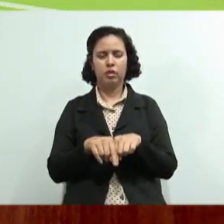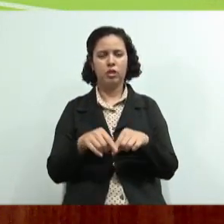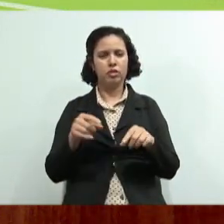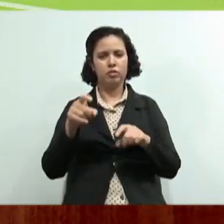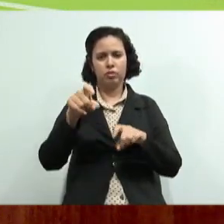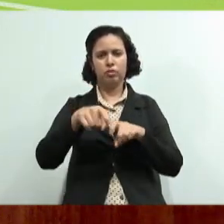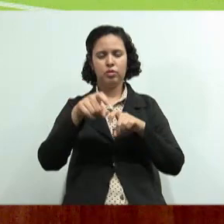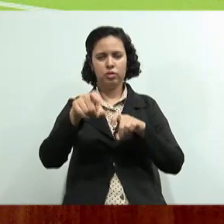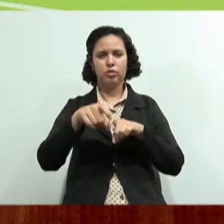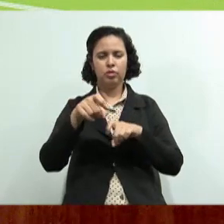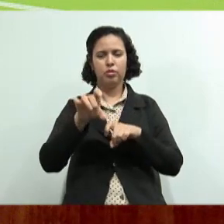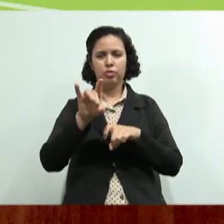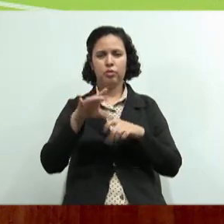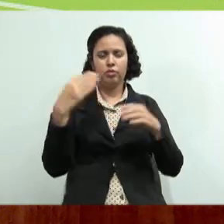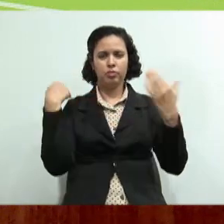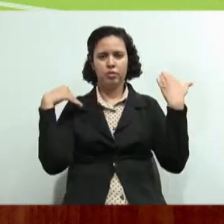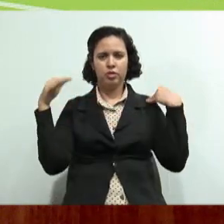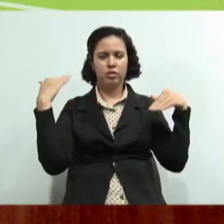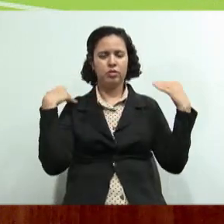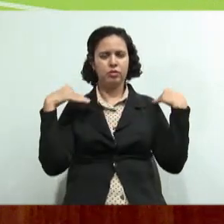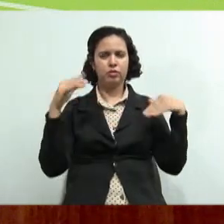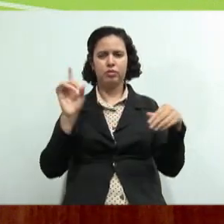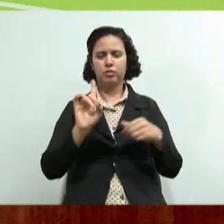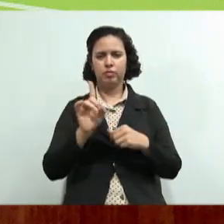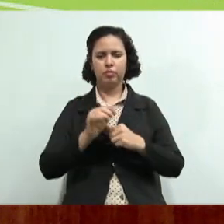não configura a agricultura familiar.